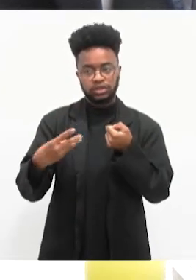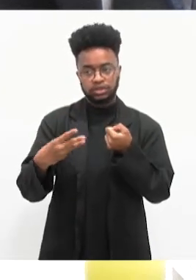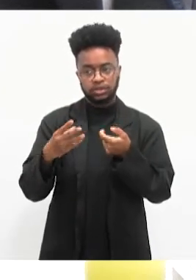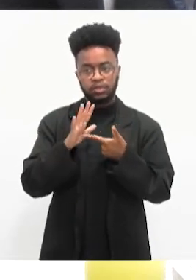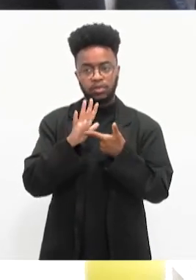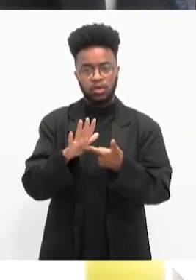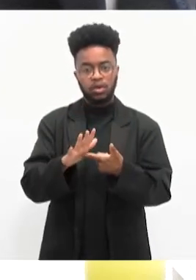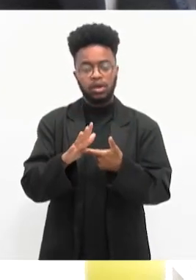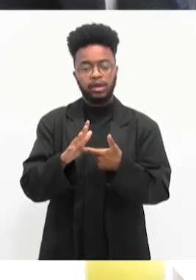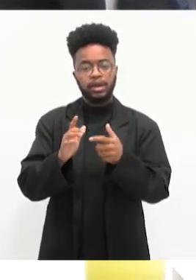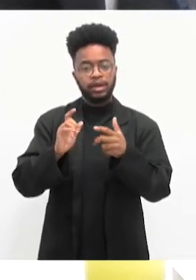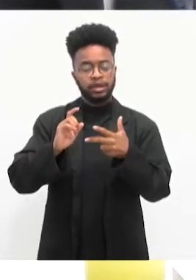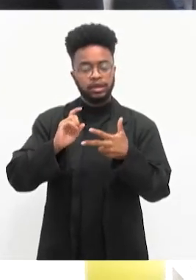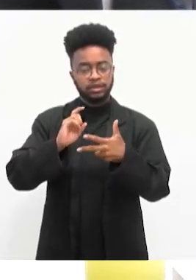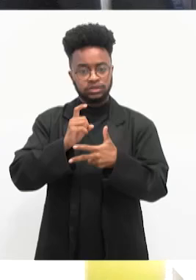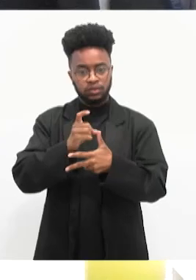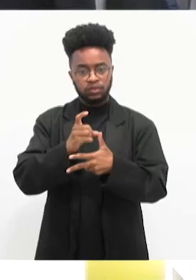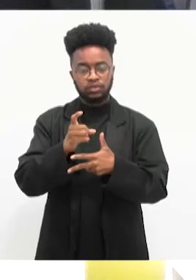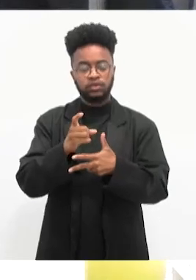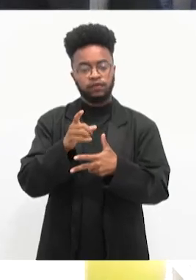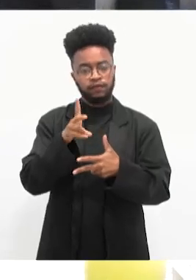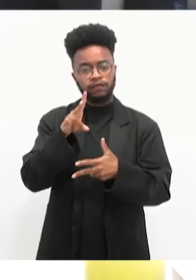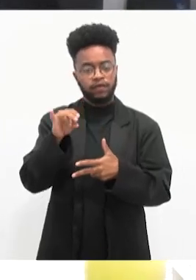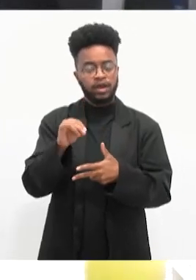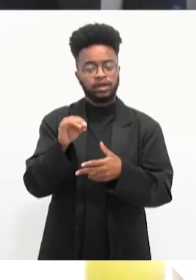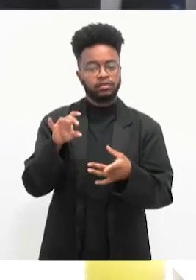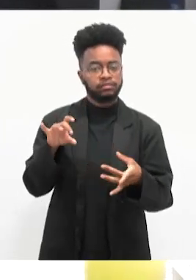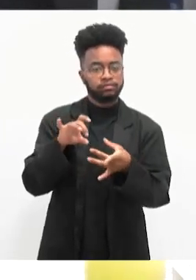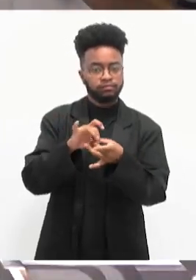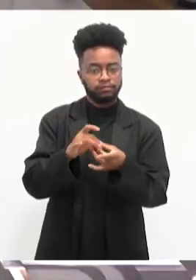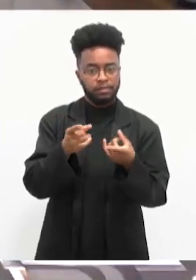Executivo firmará parcerias.